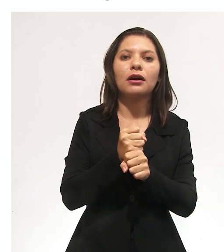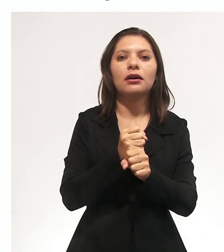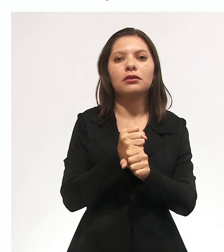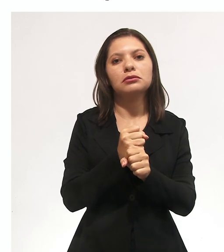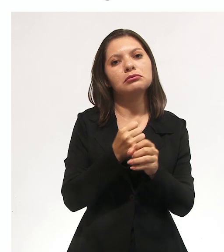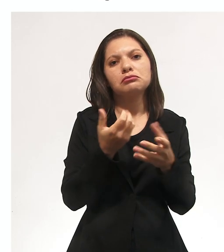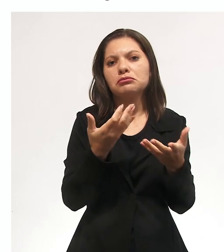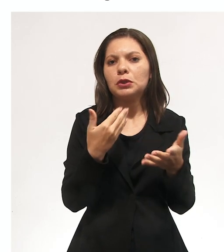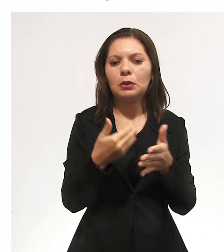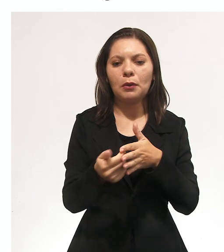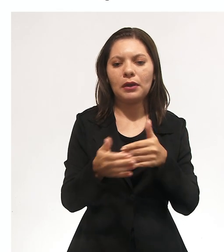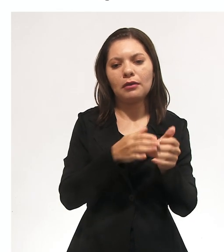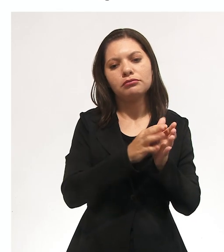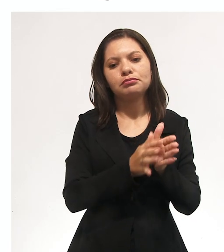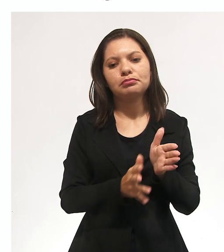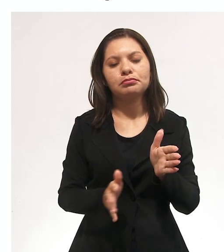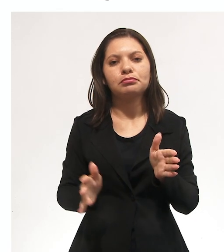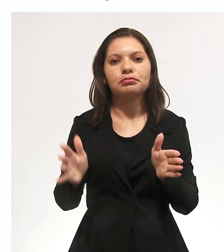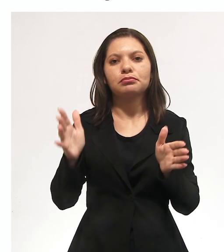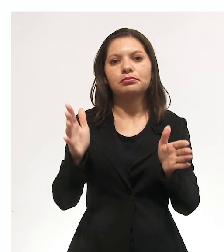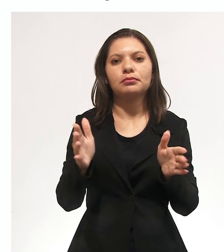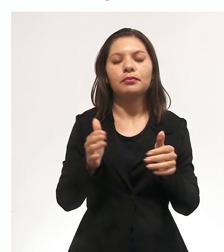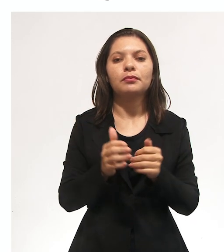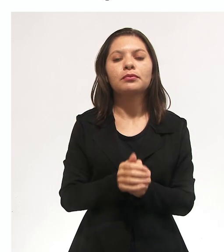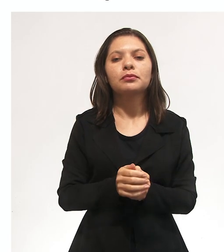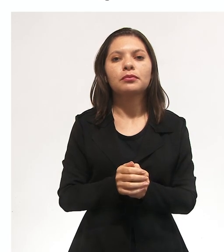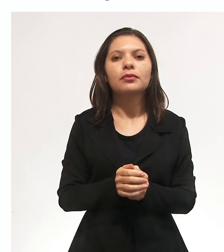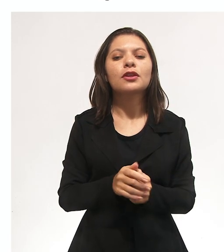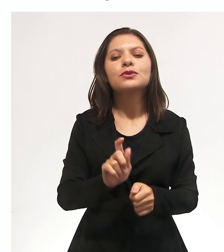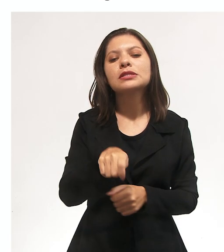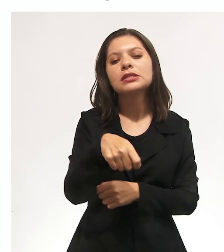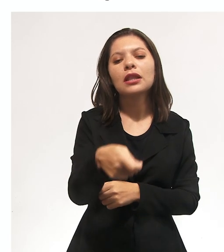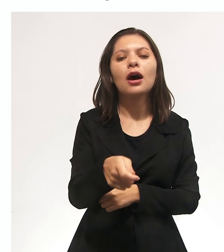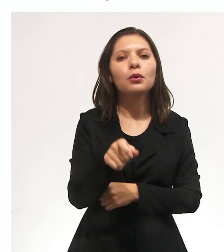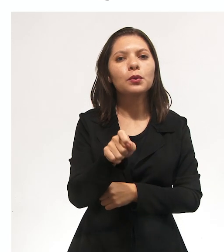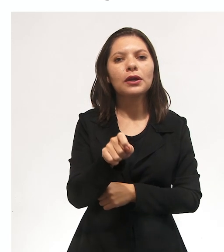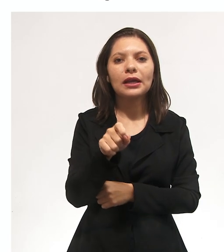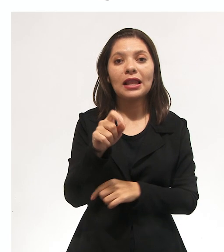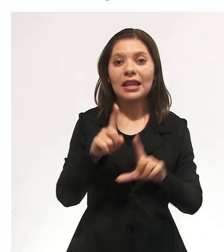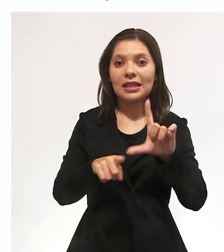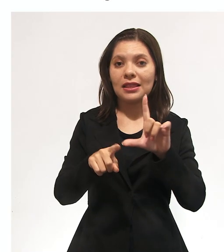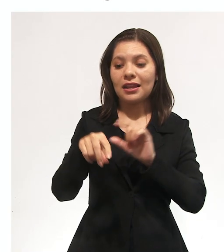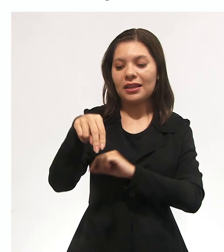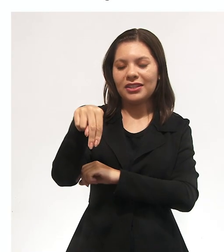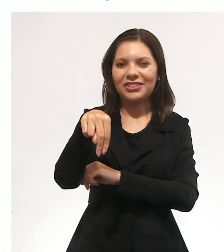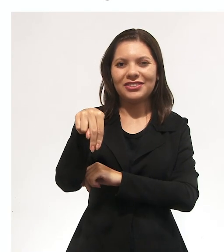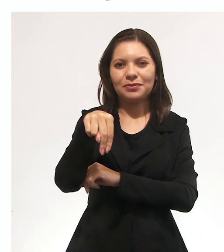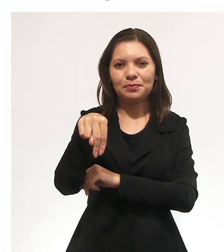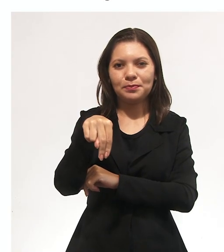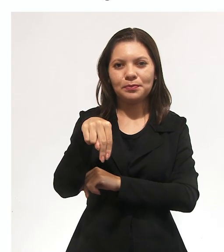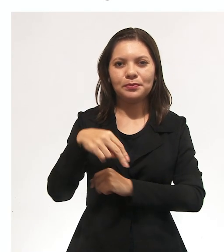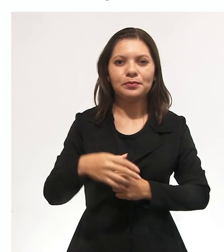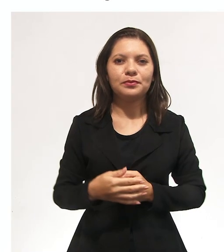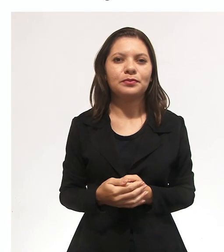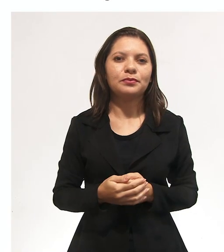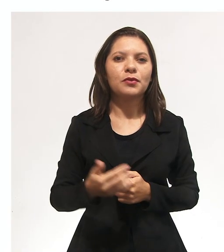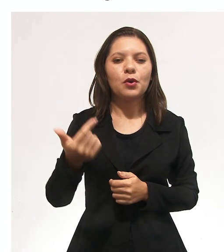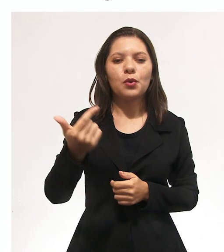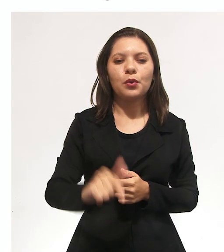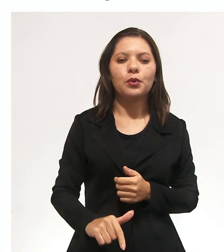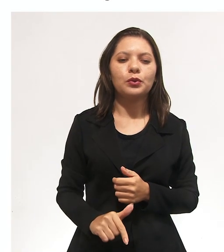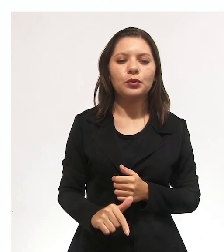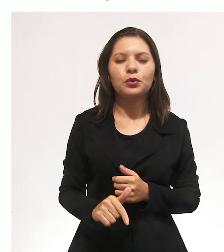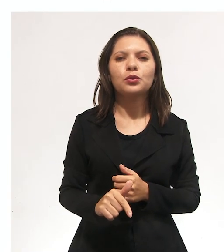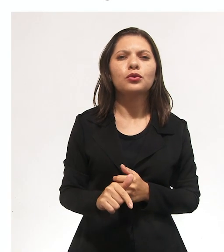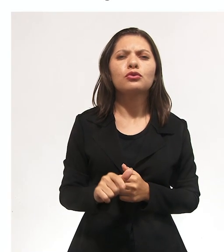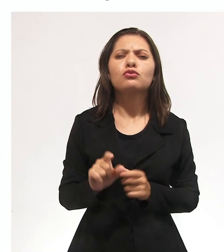etc. Esse tempo, ele é representado pela letra N. E agora a taxa de juros. O